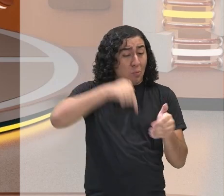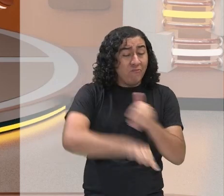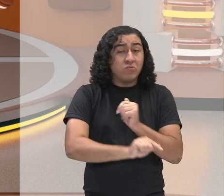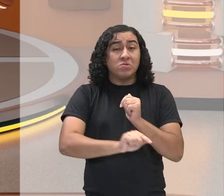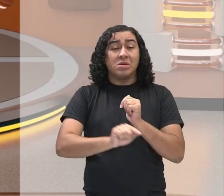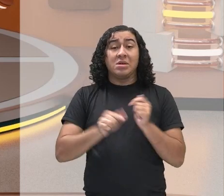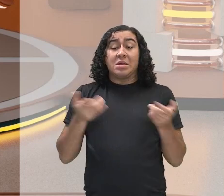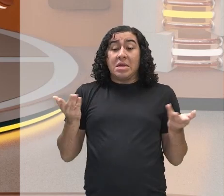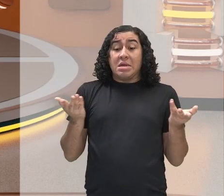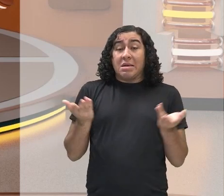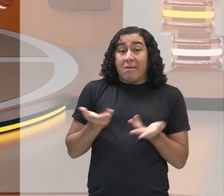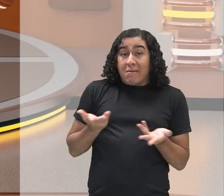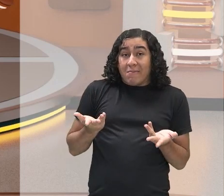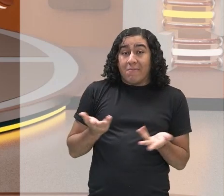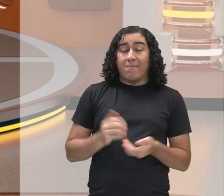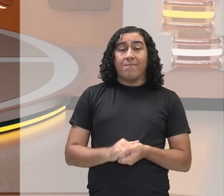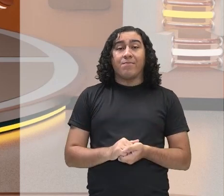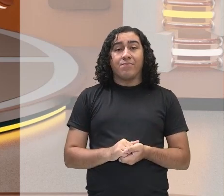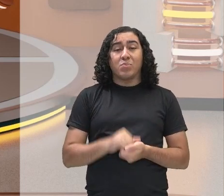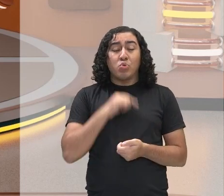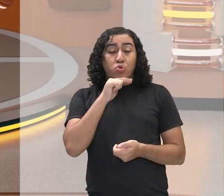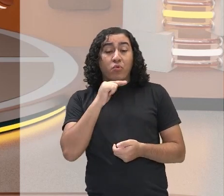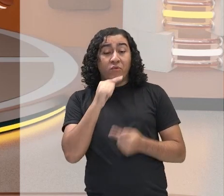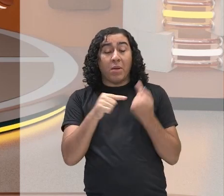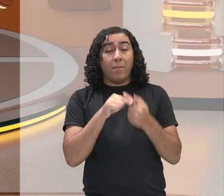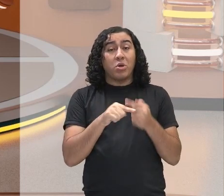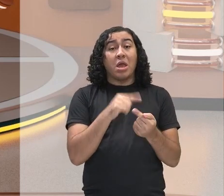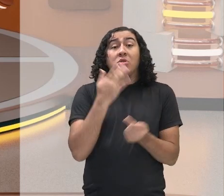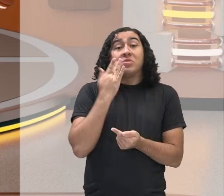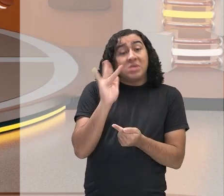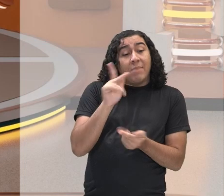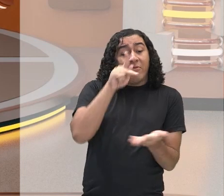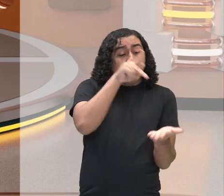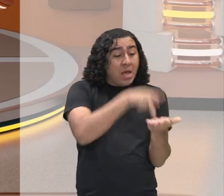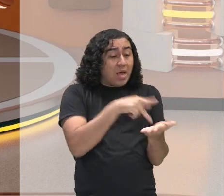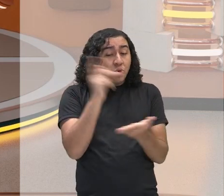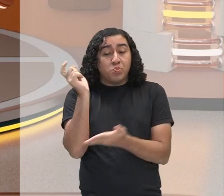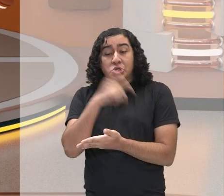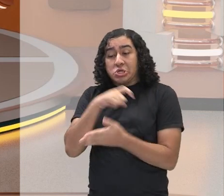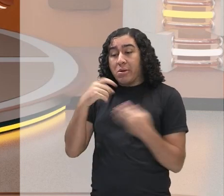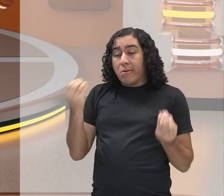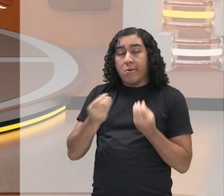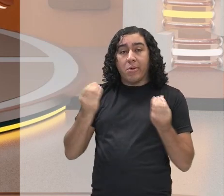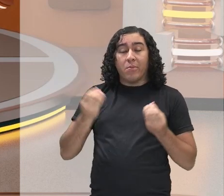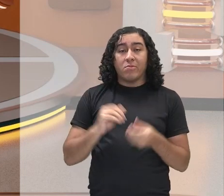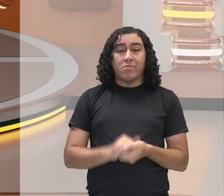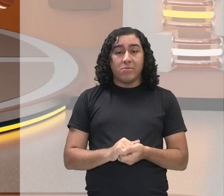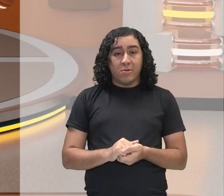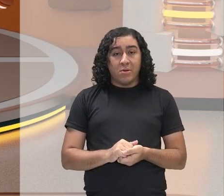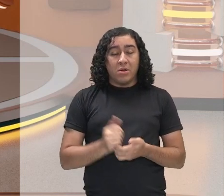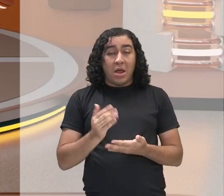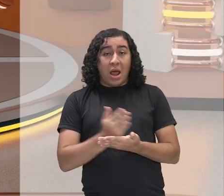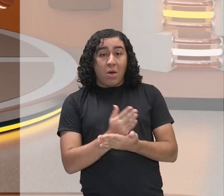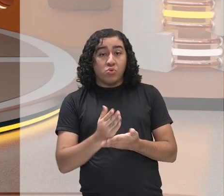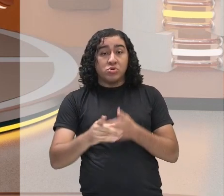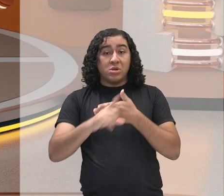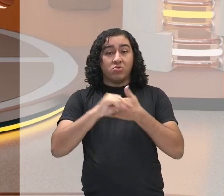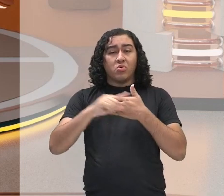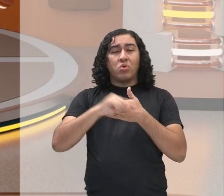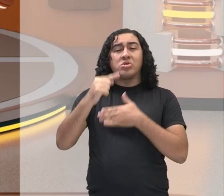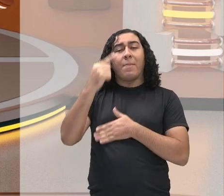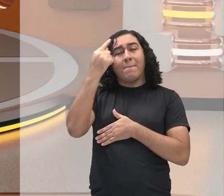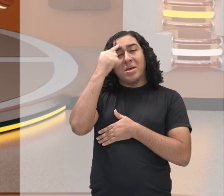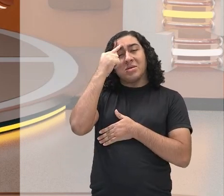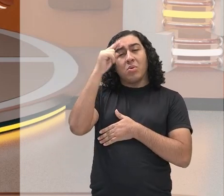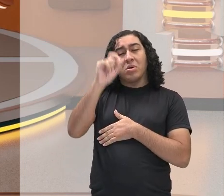agora? A incerteza por quê? Porque eu não sei mais o que é verdade. Por isso que alguns pensadores, eles falam na